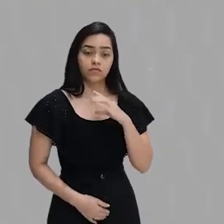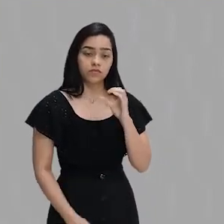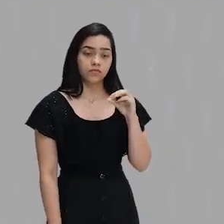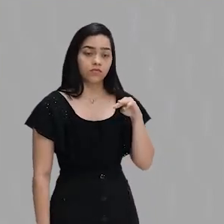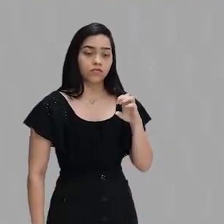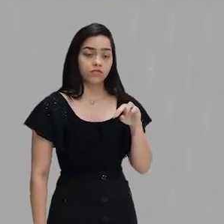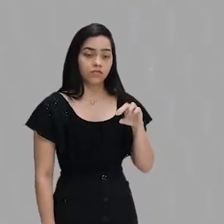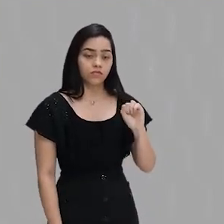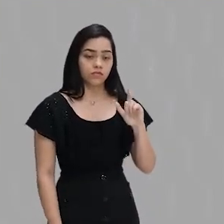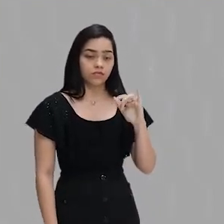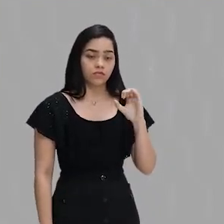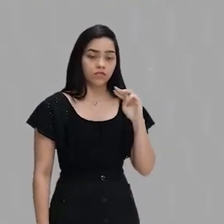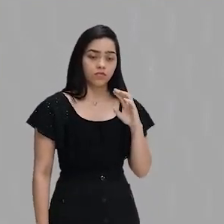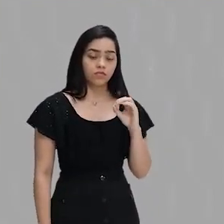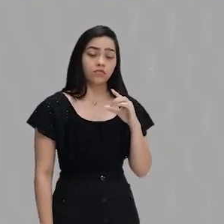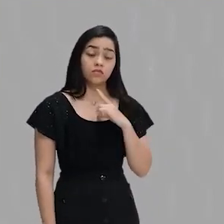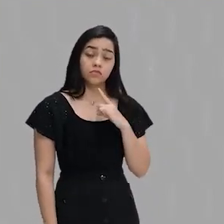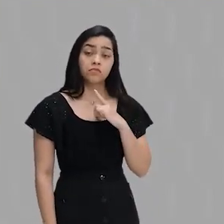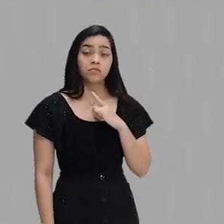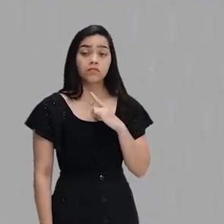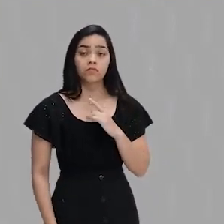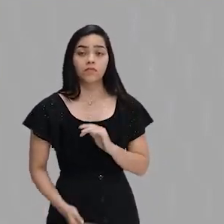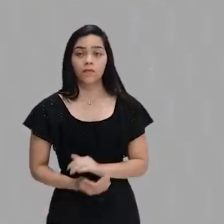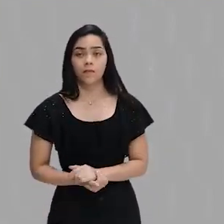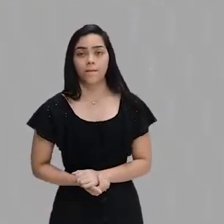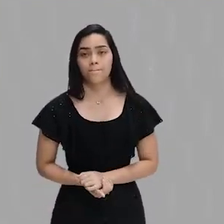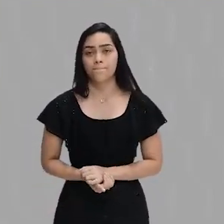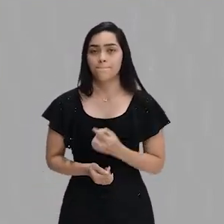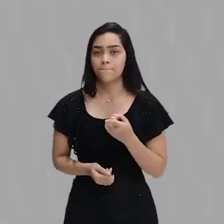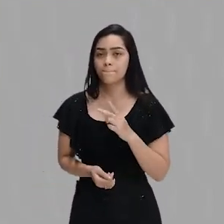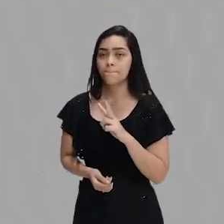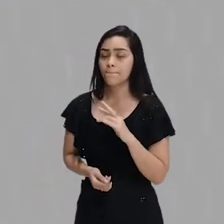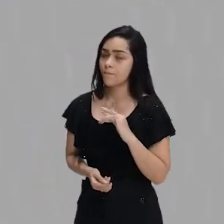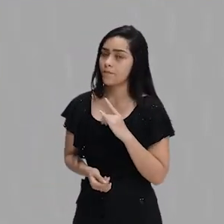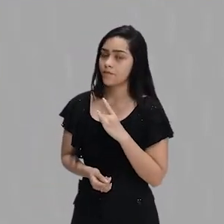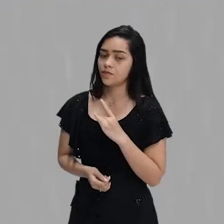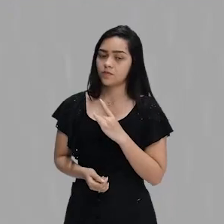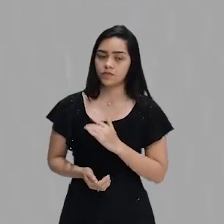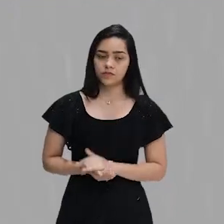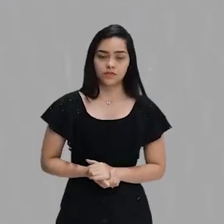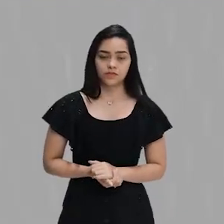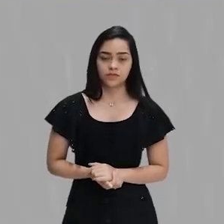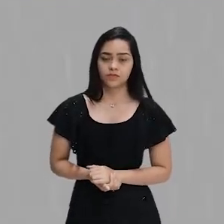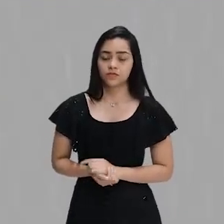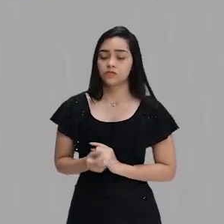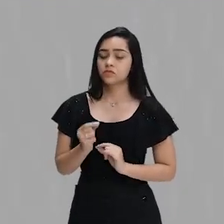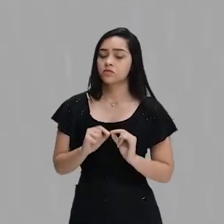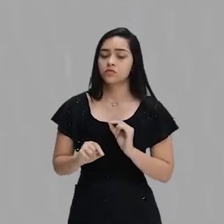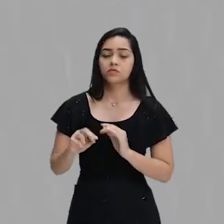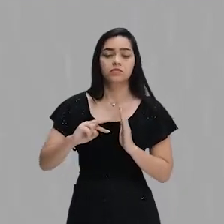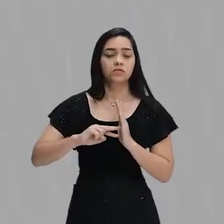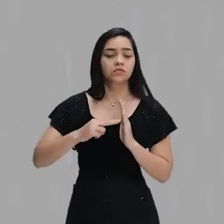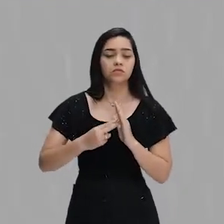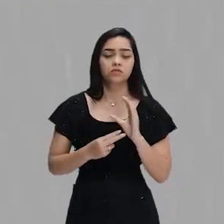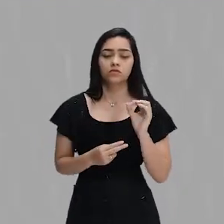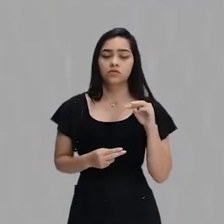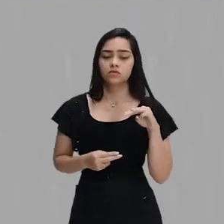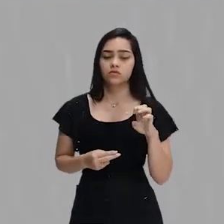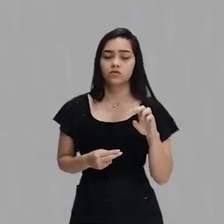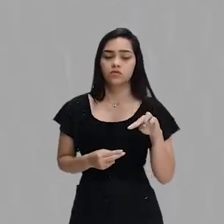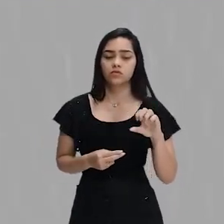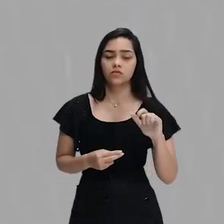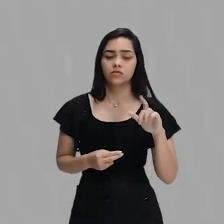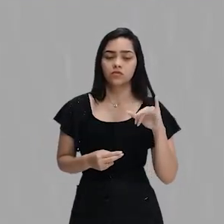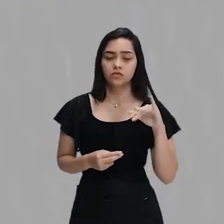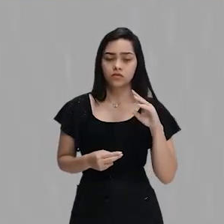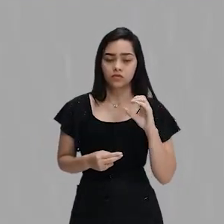inquilinismo, ocorre essa situação. Um indivíduo apenas vai ser beneficiado. Então, o que é comensalismo?